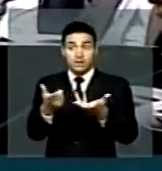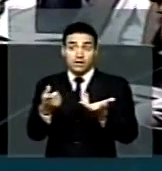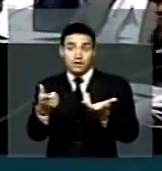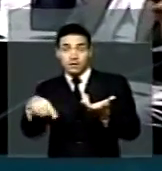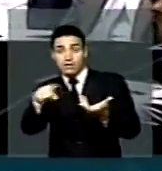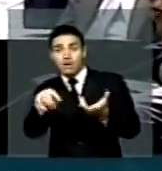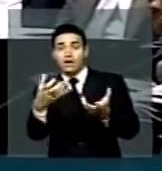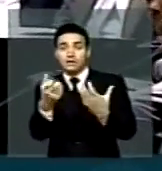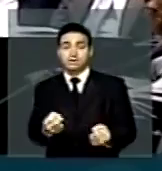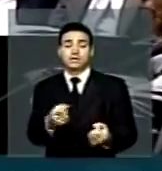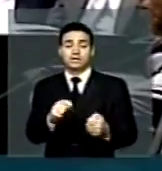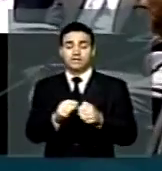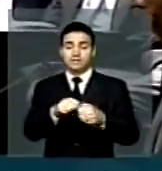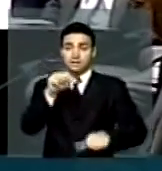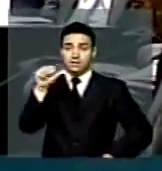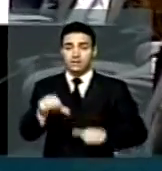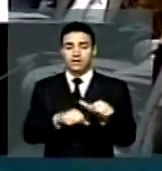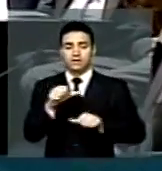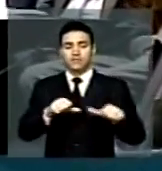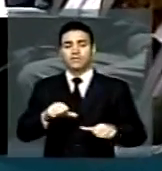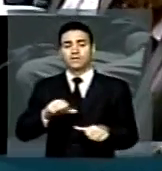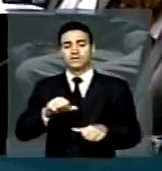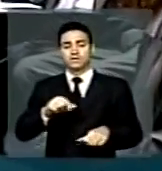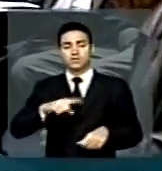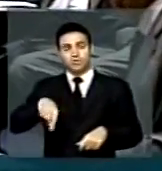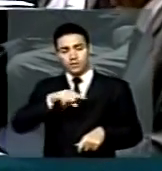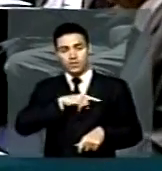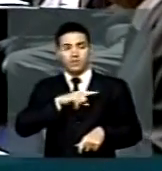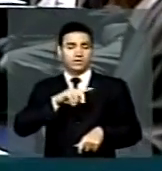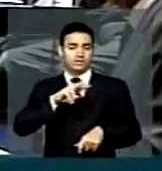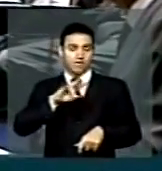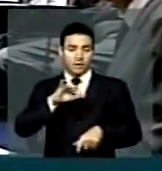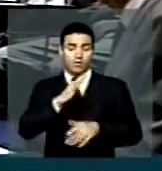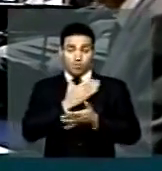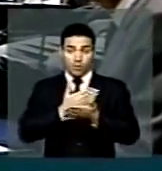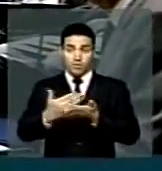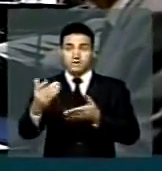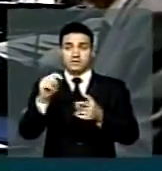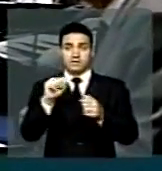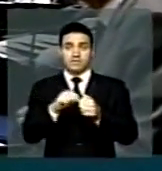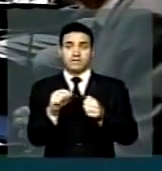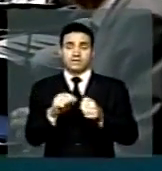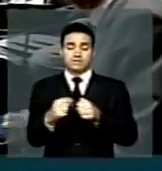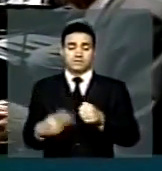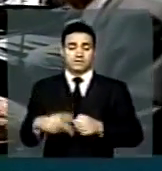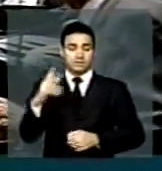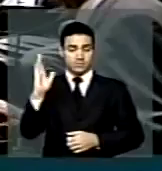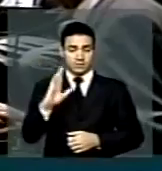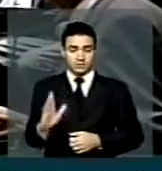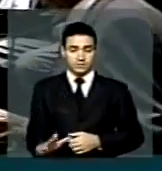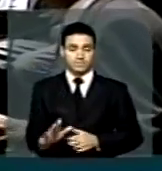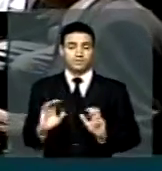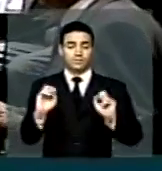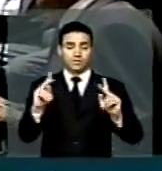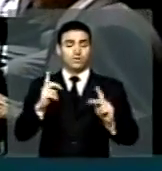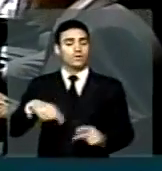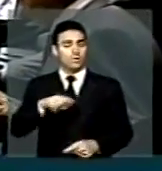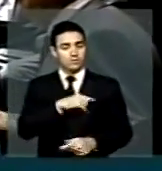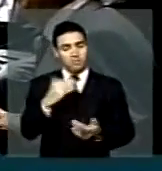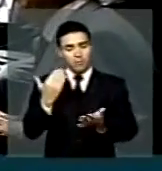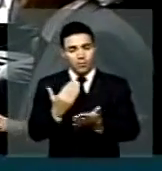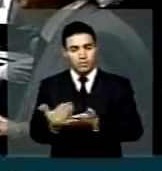receptiva às transformações que nós iríamos começar a desencadear no país. E tomamos logo de início